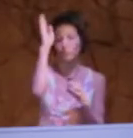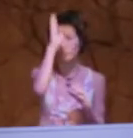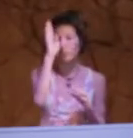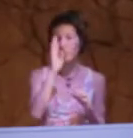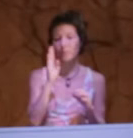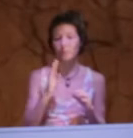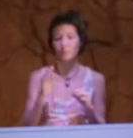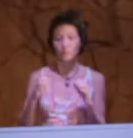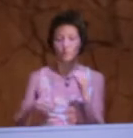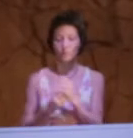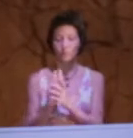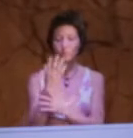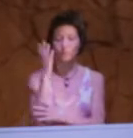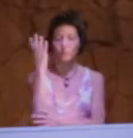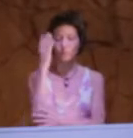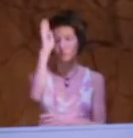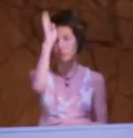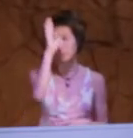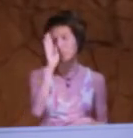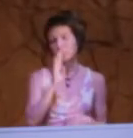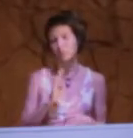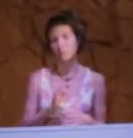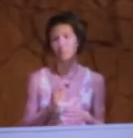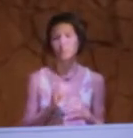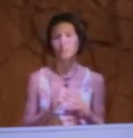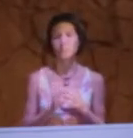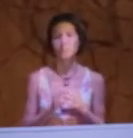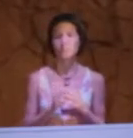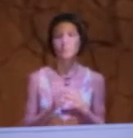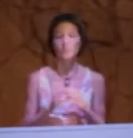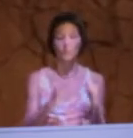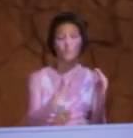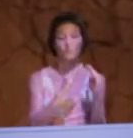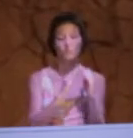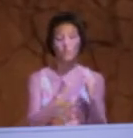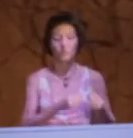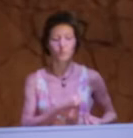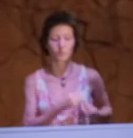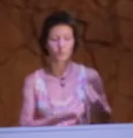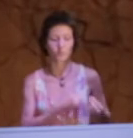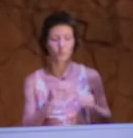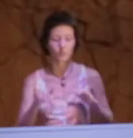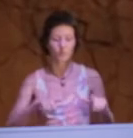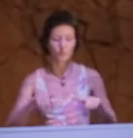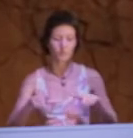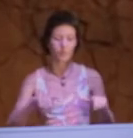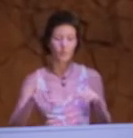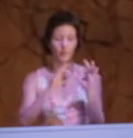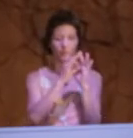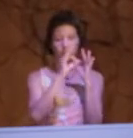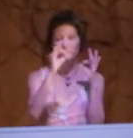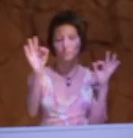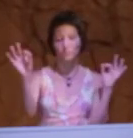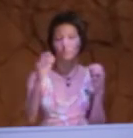em Rondônia, hoje moro e trabalho em Roraima. Então, minha mãe conhece meu pai, ali